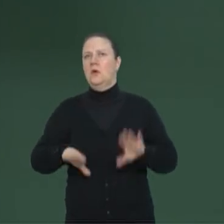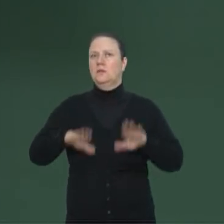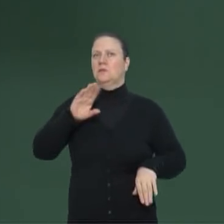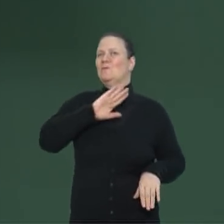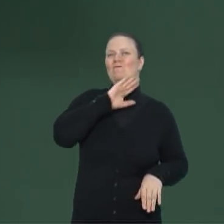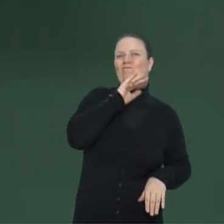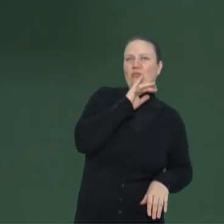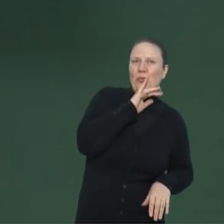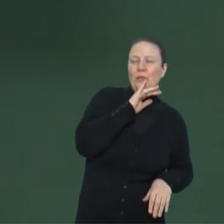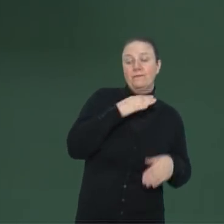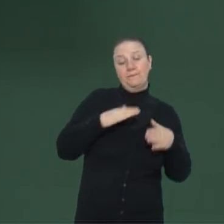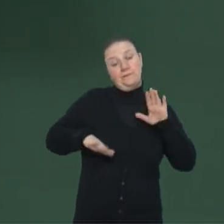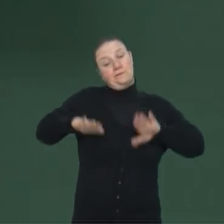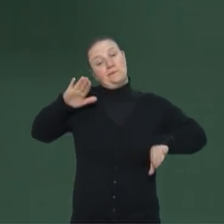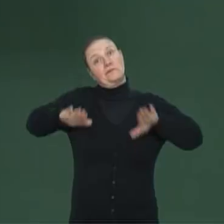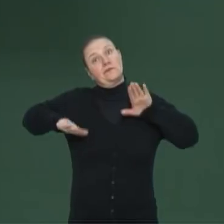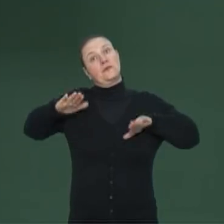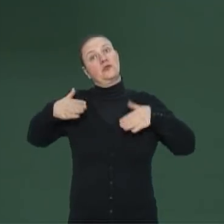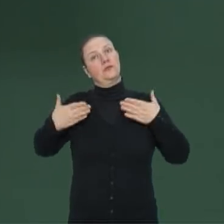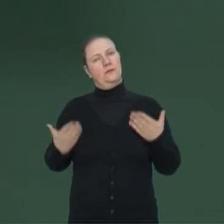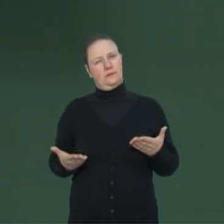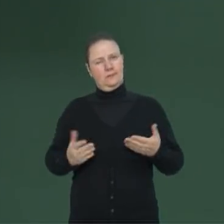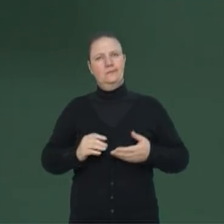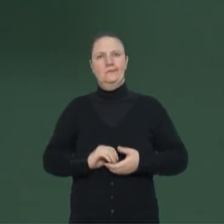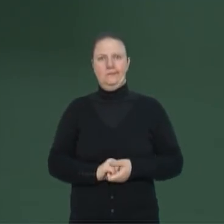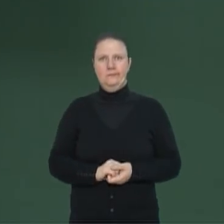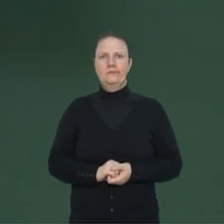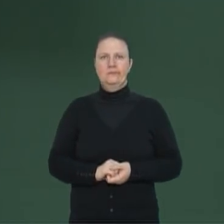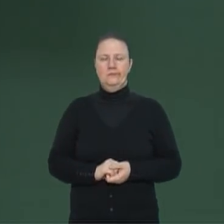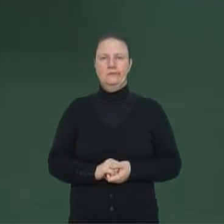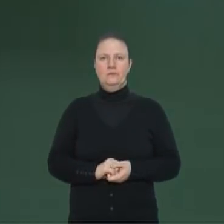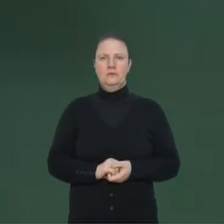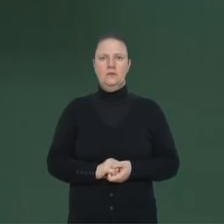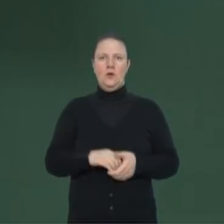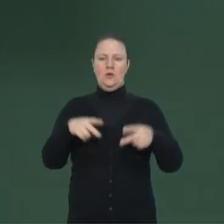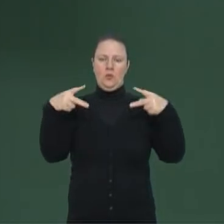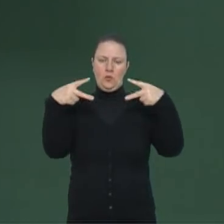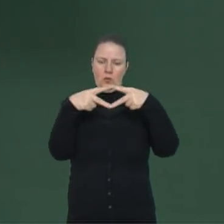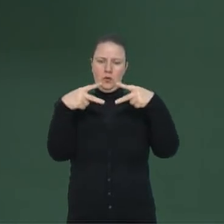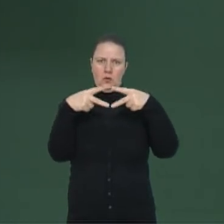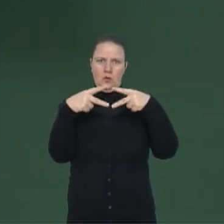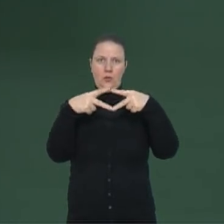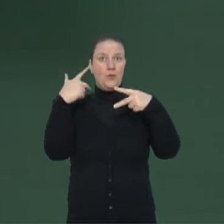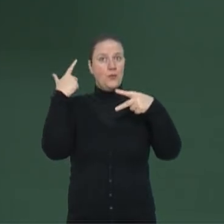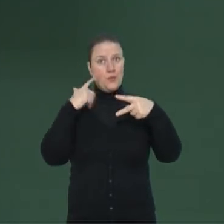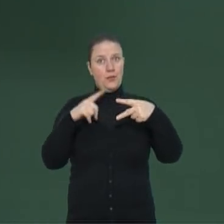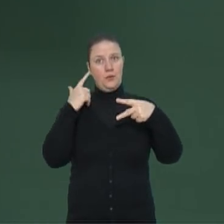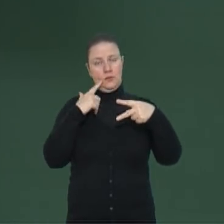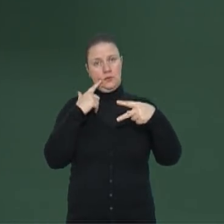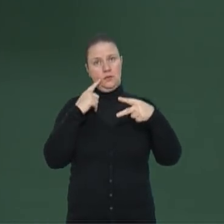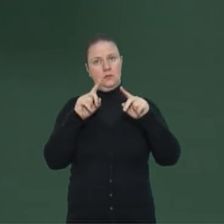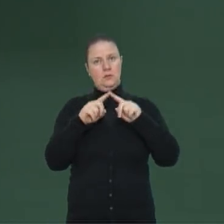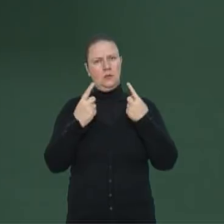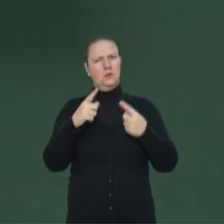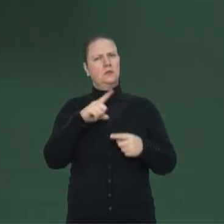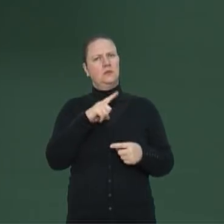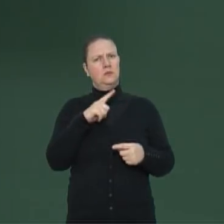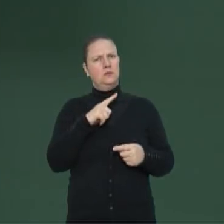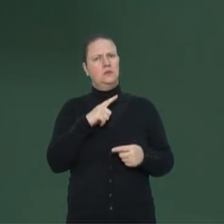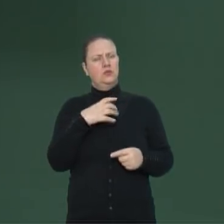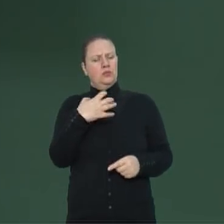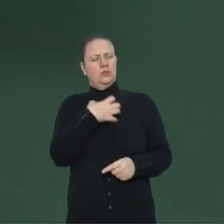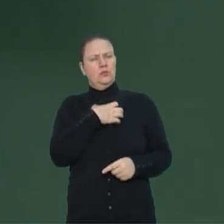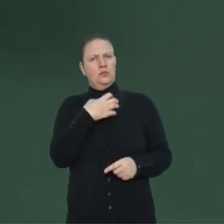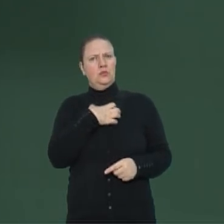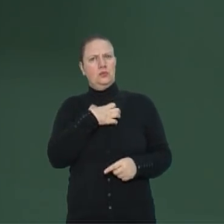que eu estou mostrando para vocês agora, né? A fórmula de Bhaskara resolve tudo, né? Mas eu tenho uma versão aqui que às